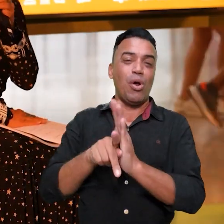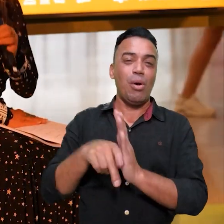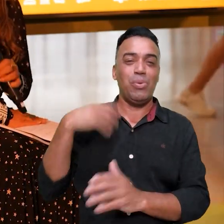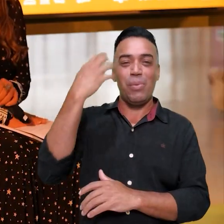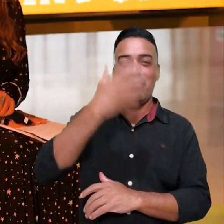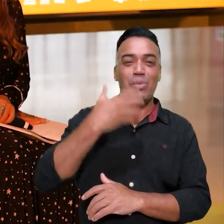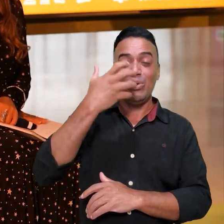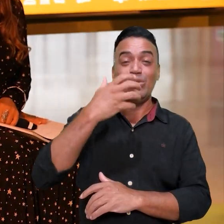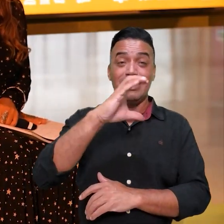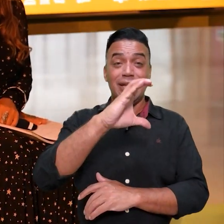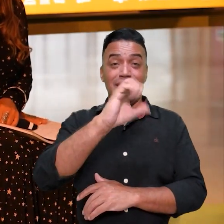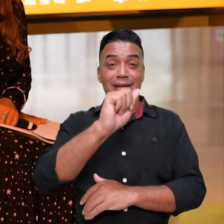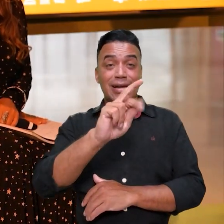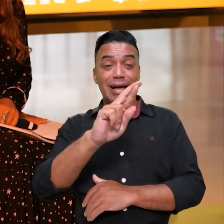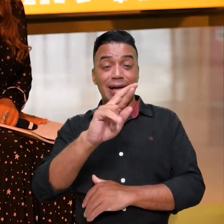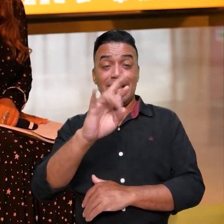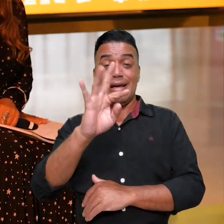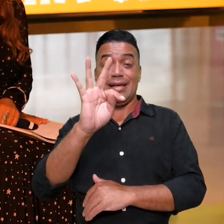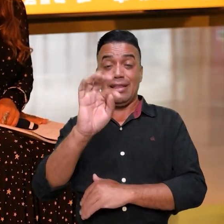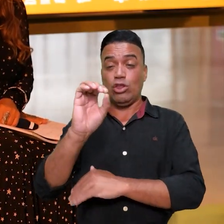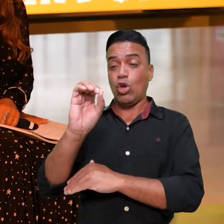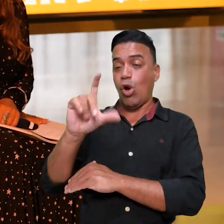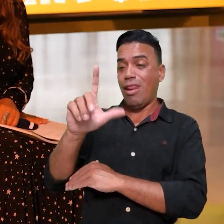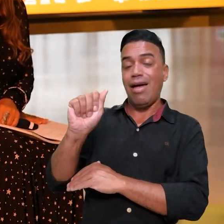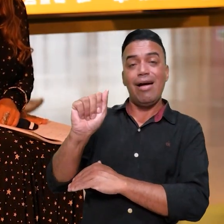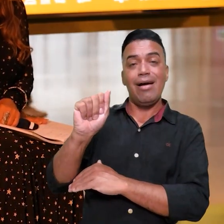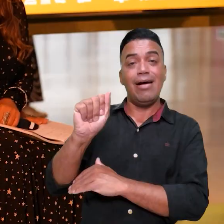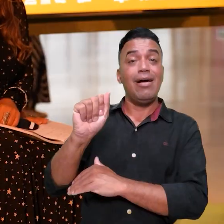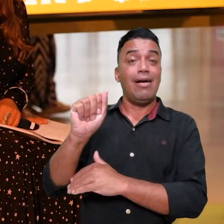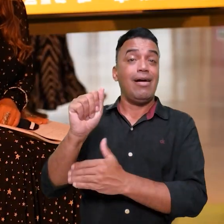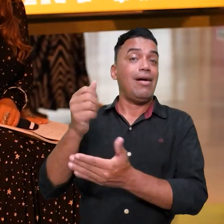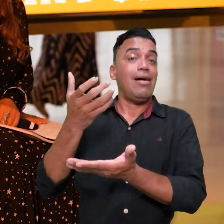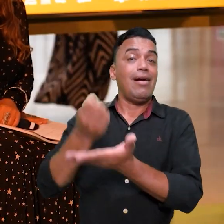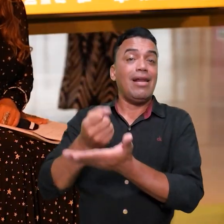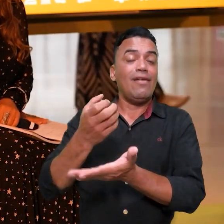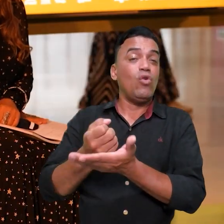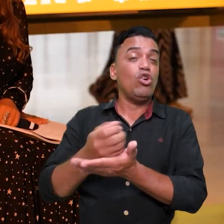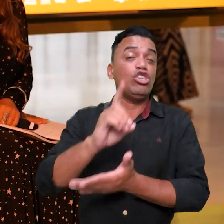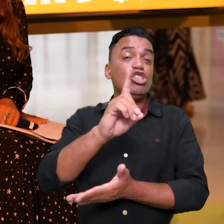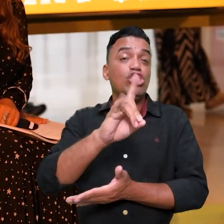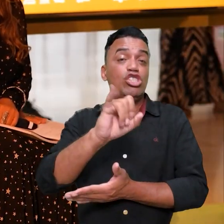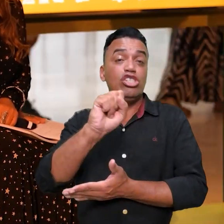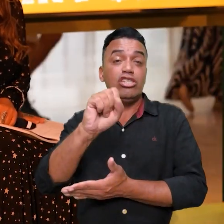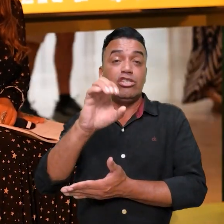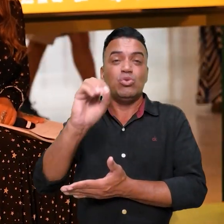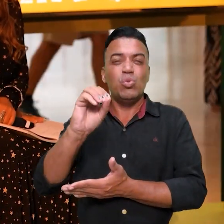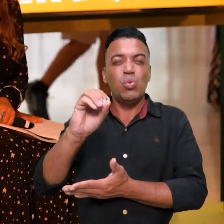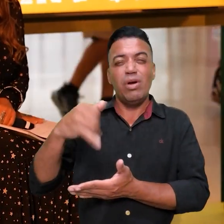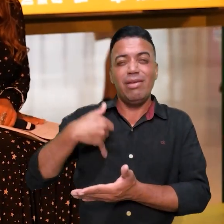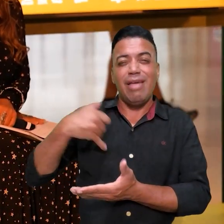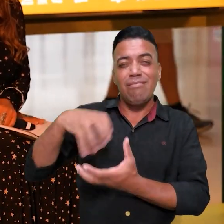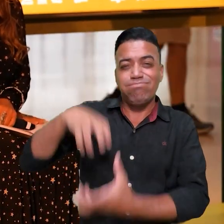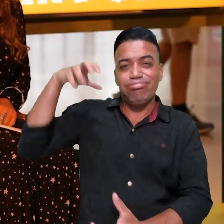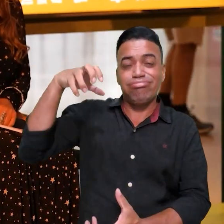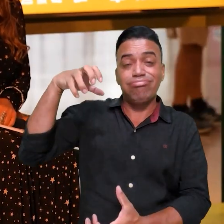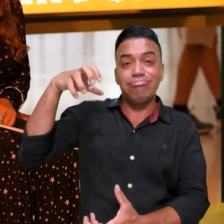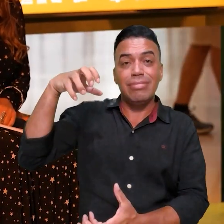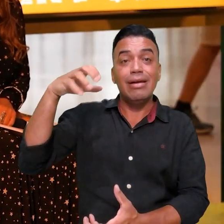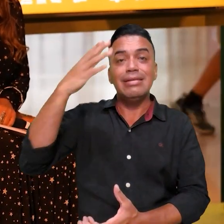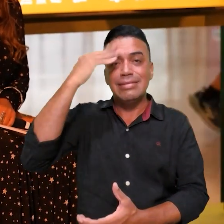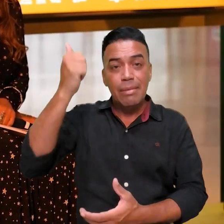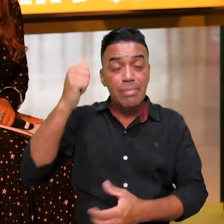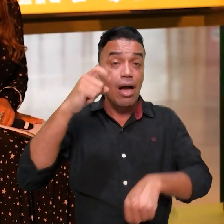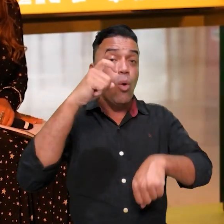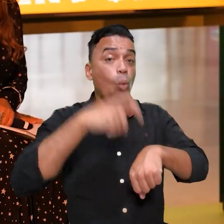o Cartola gravou o seu primeiro disco com 65 anos de idade. Ele também sabia que era quando.